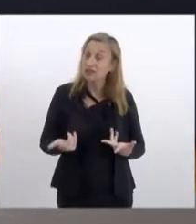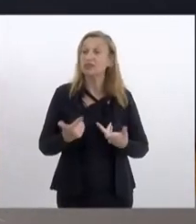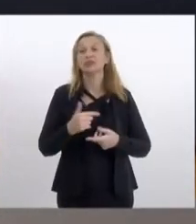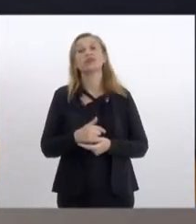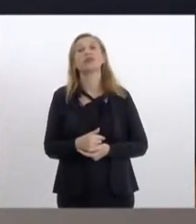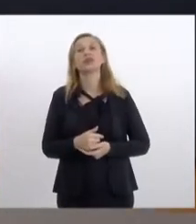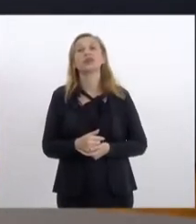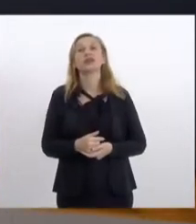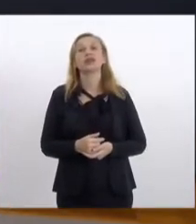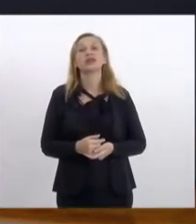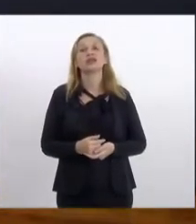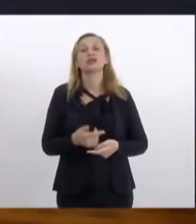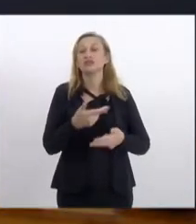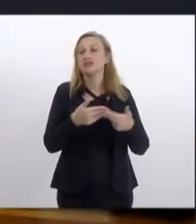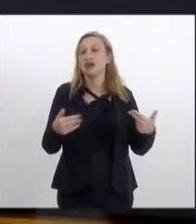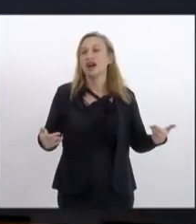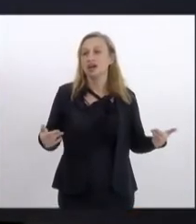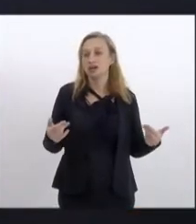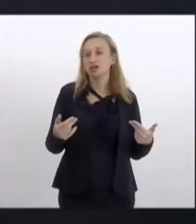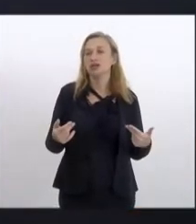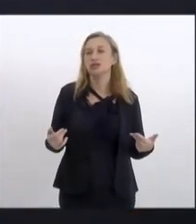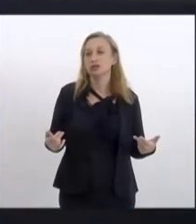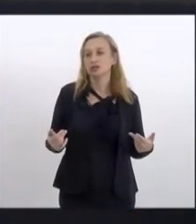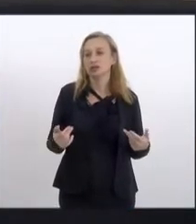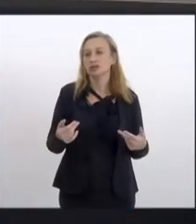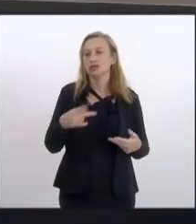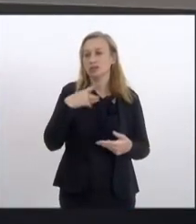bastante braços para vários debates.